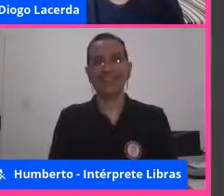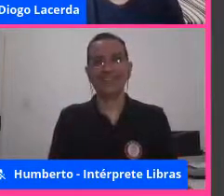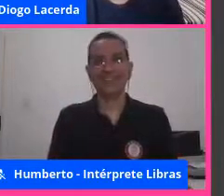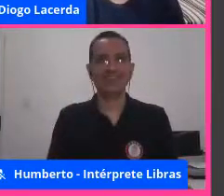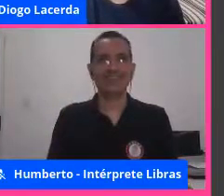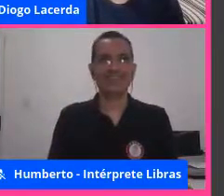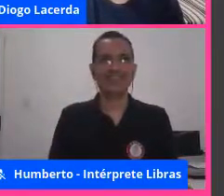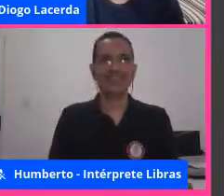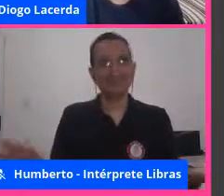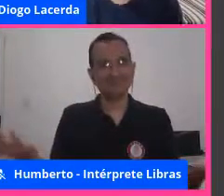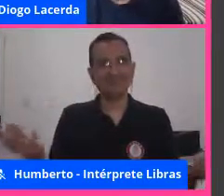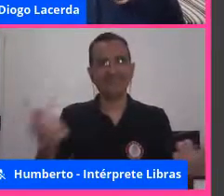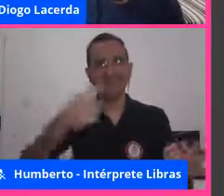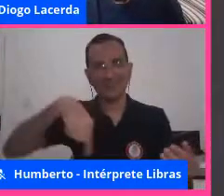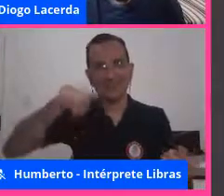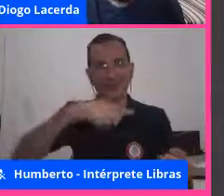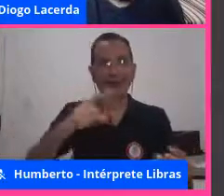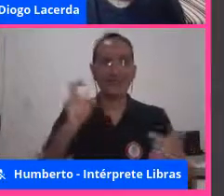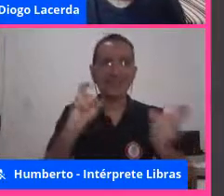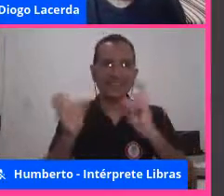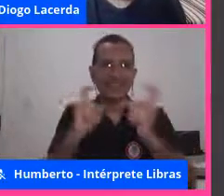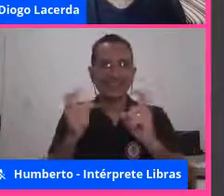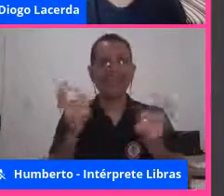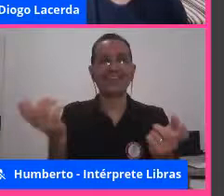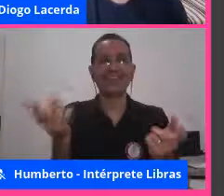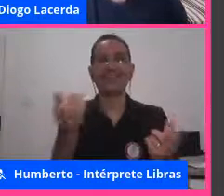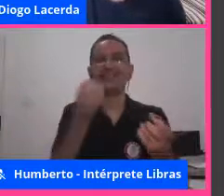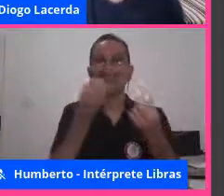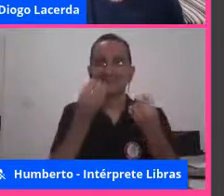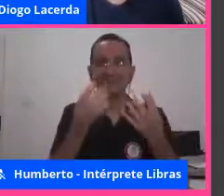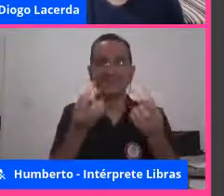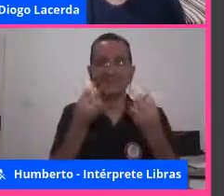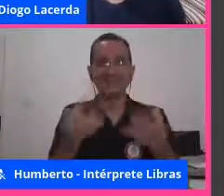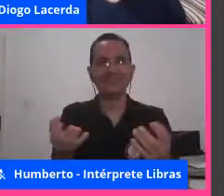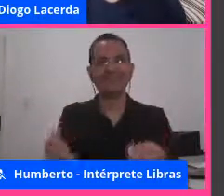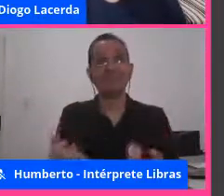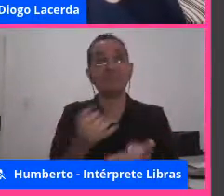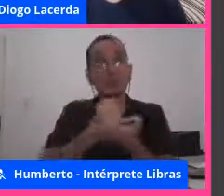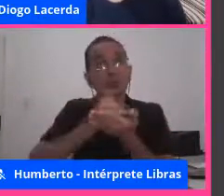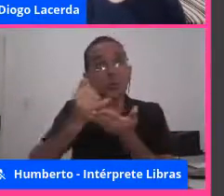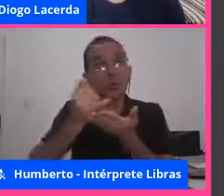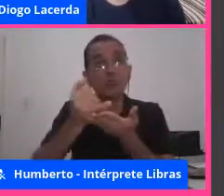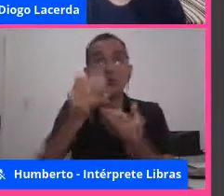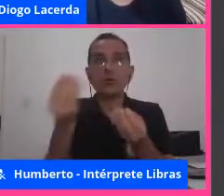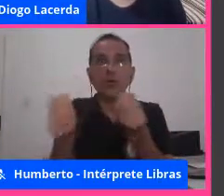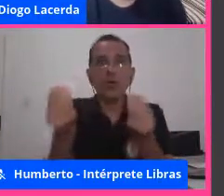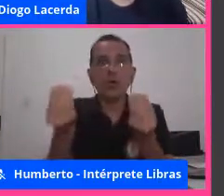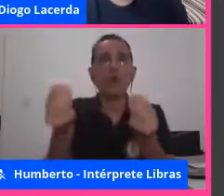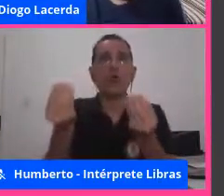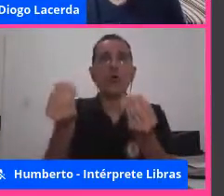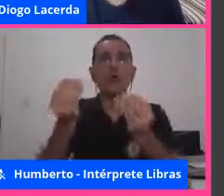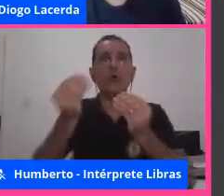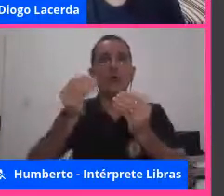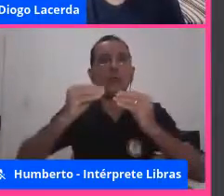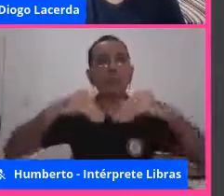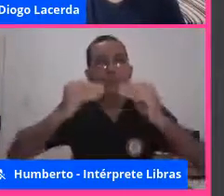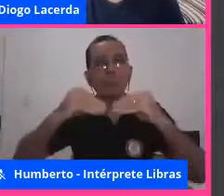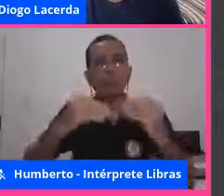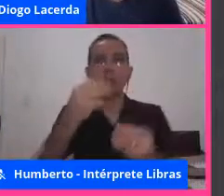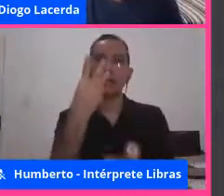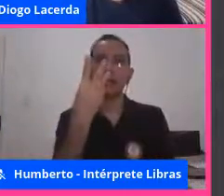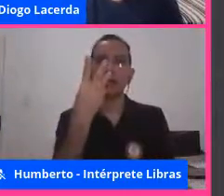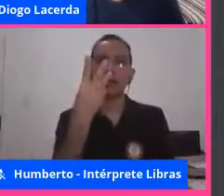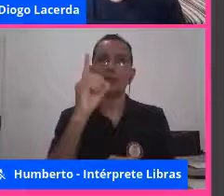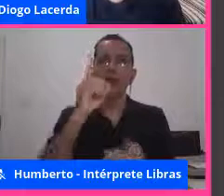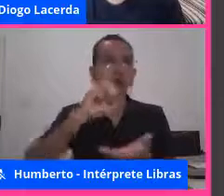da oficina foi essa, de a gente dar uma introdução de modelagem 3D para vocês, certo?